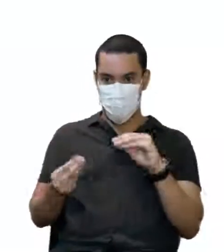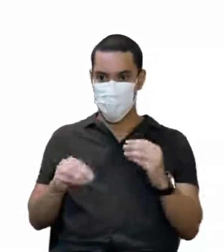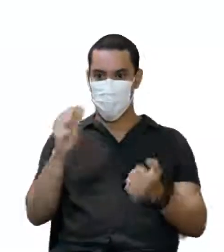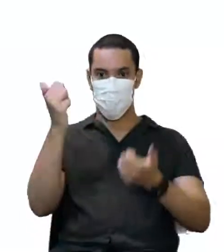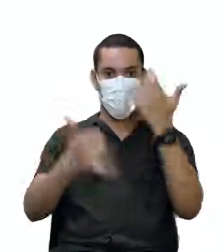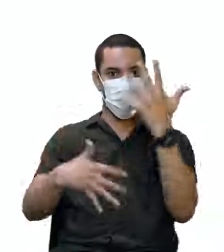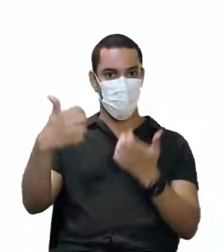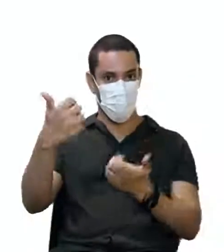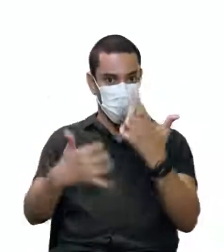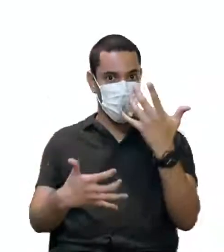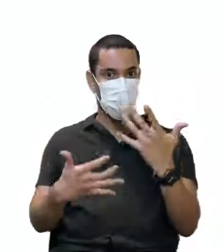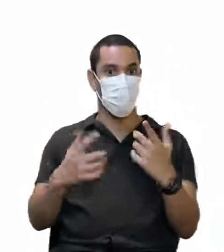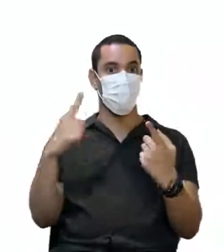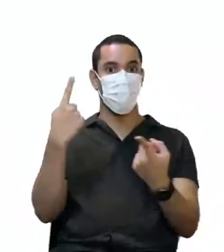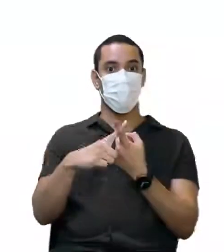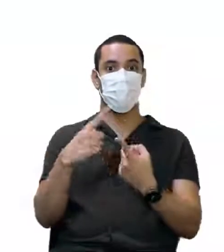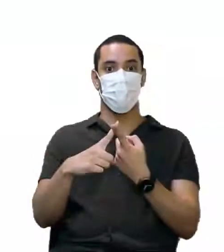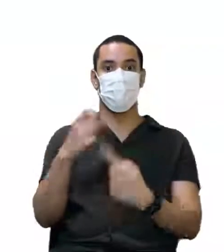tá?